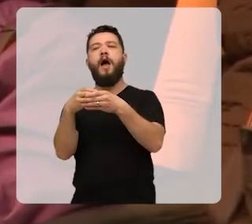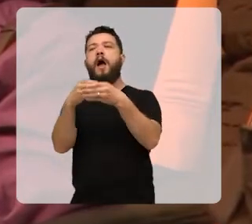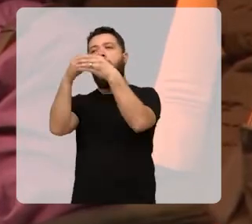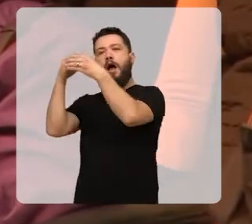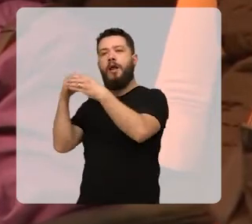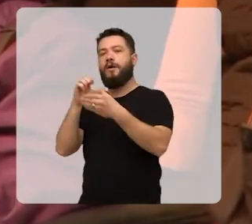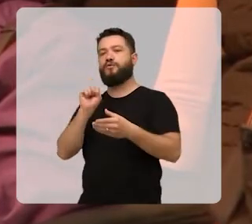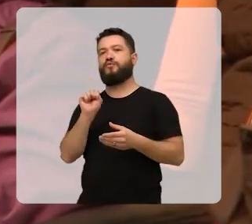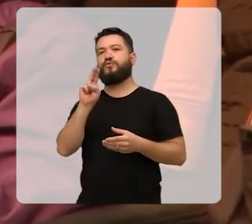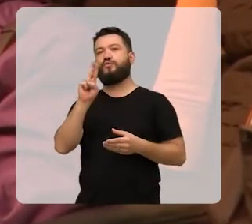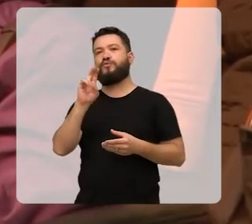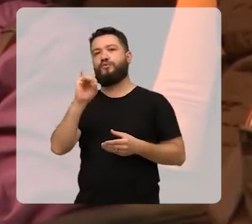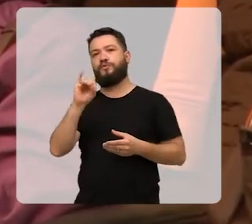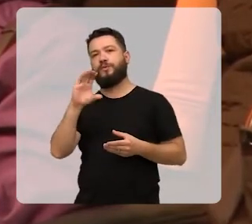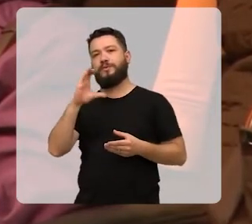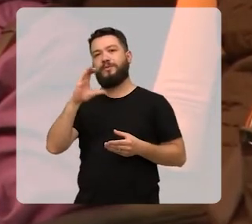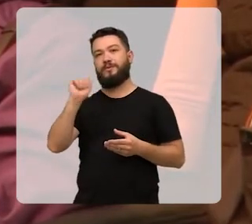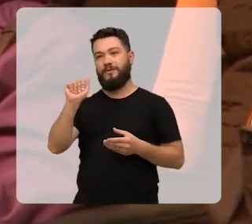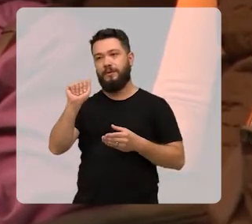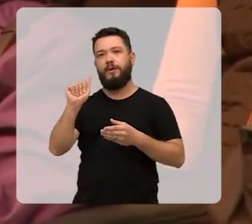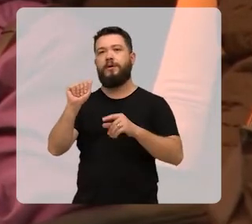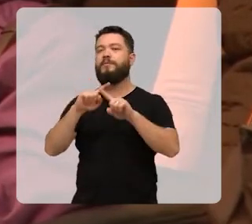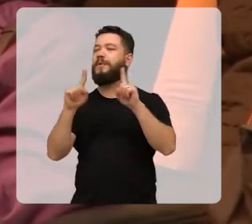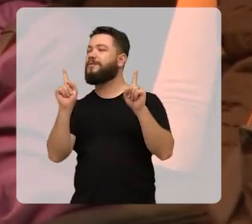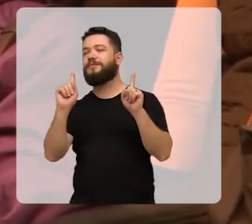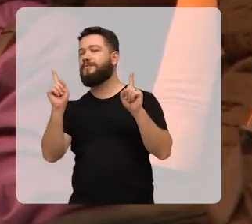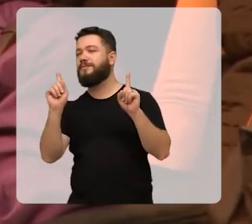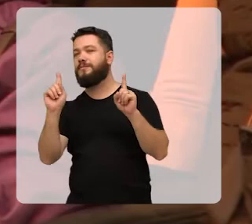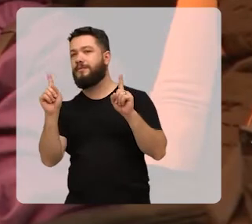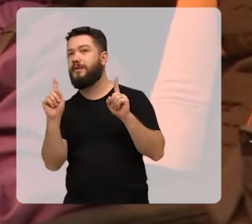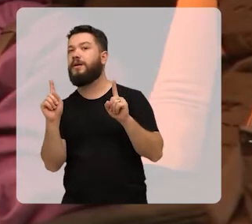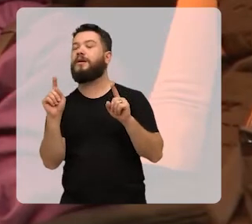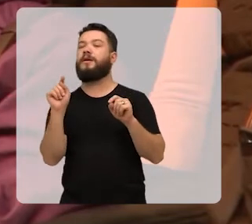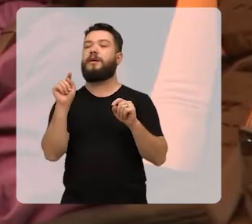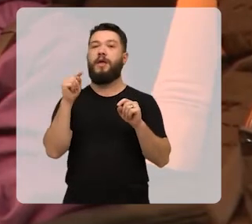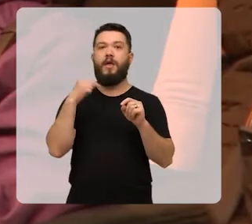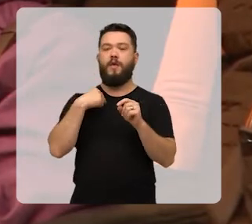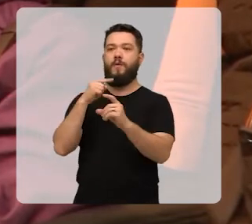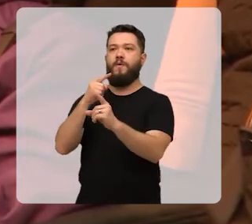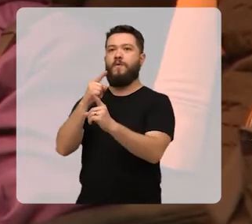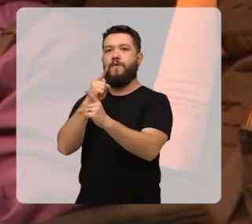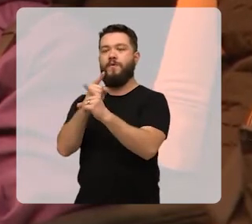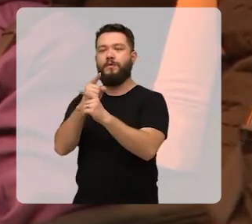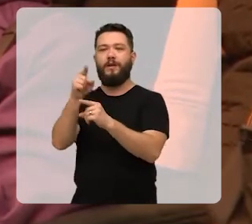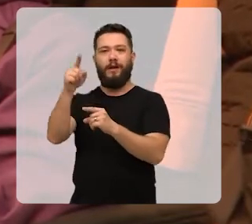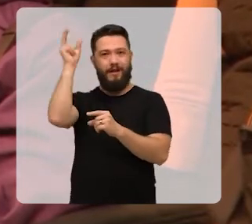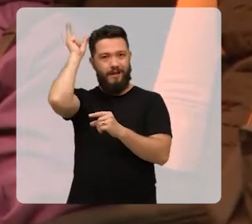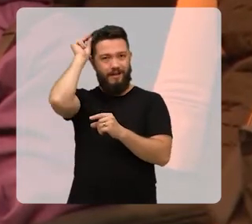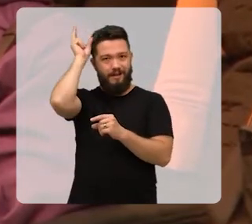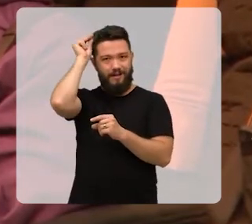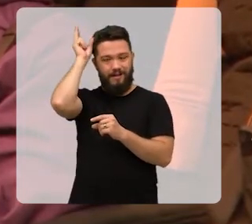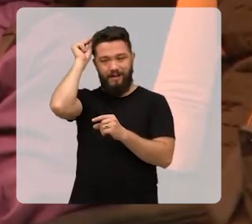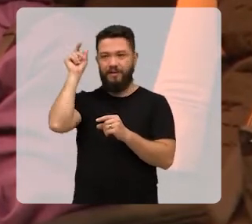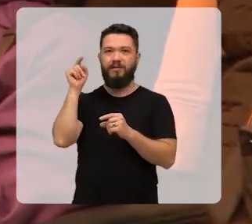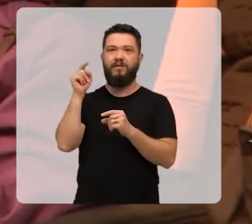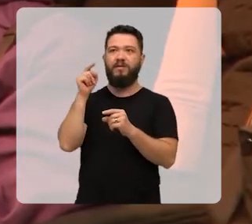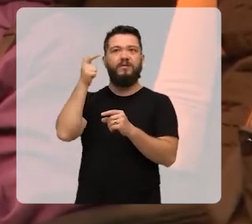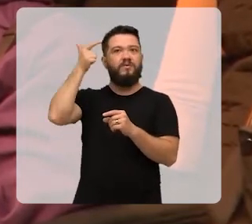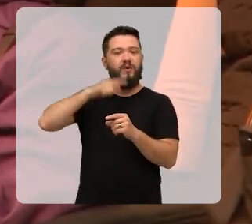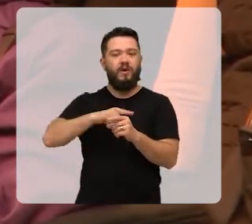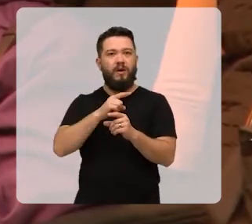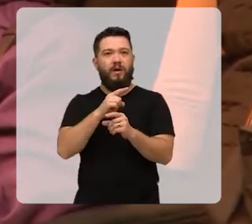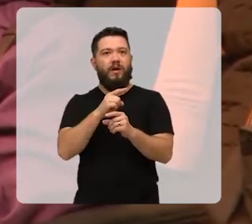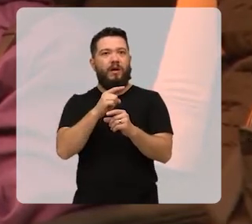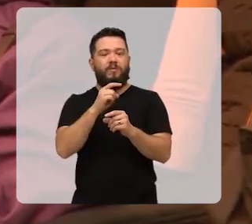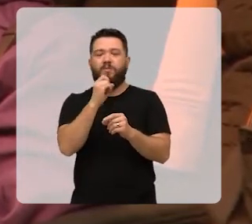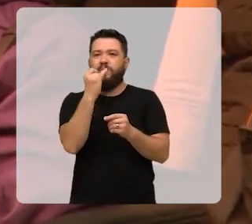Bergen-Belsen era dividido em vários campos diferentes. Reconheci Anne em reduzir a um mero esqueleto através